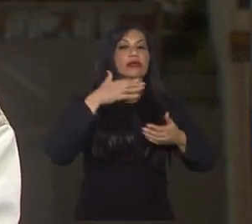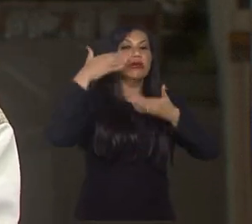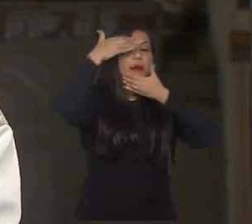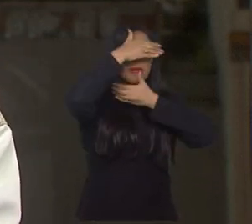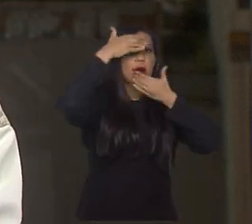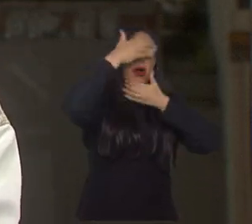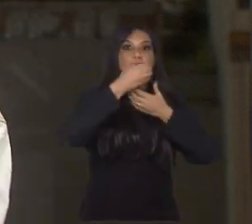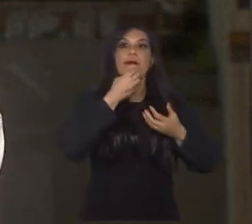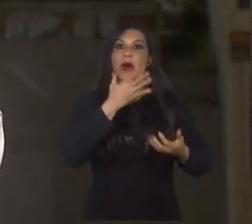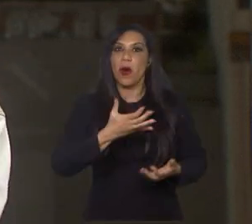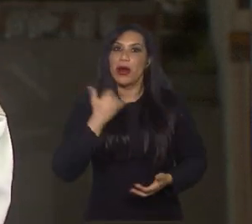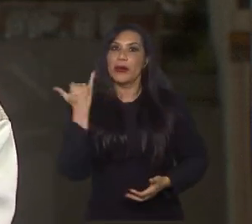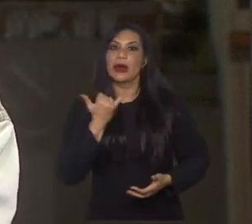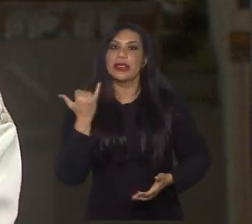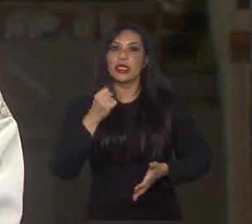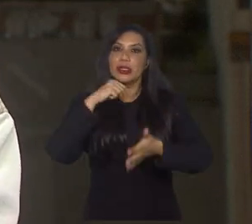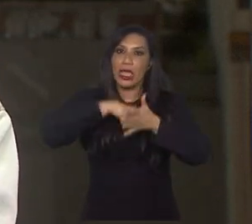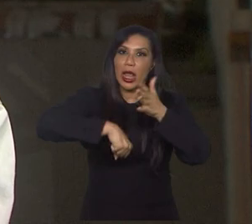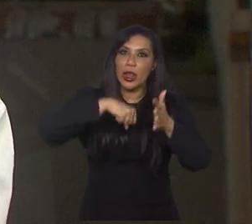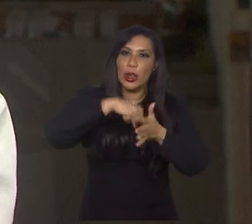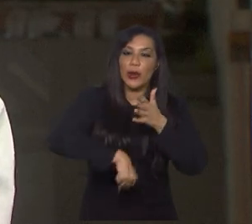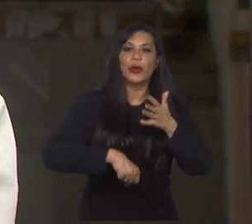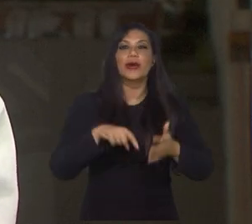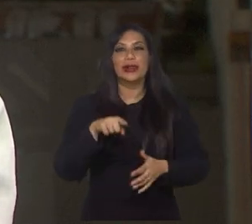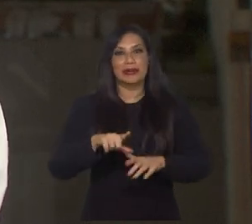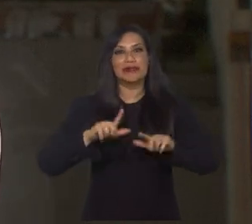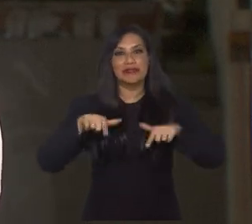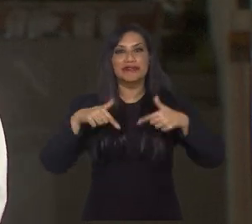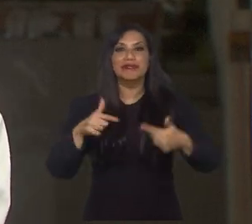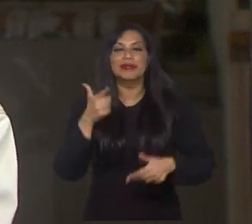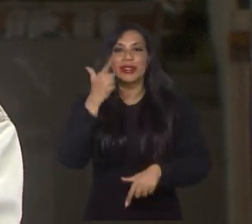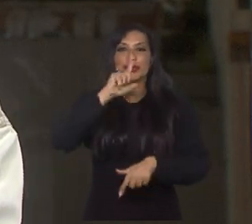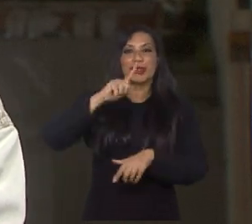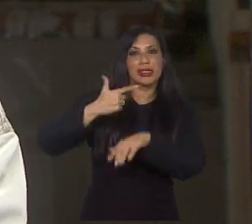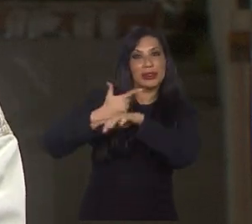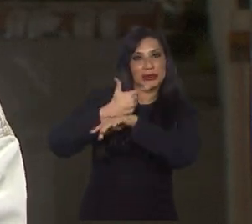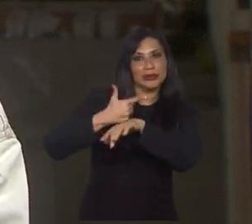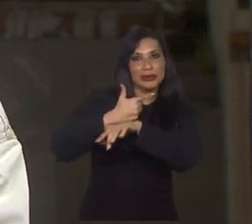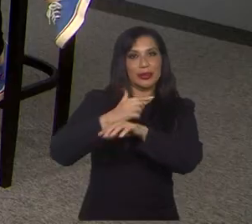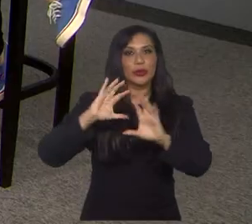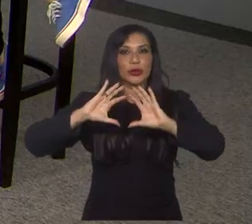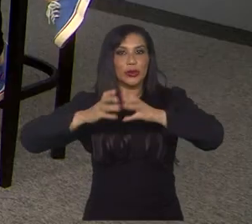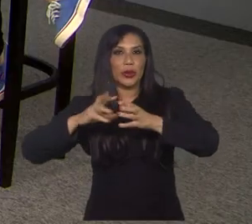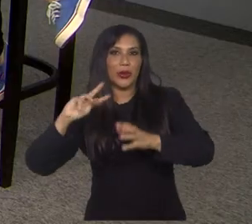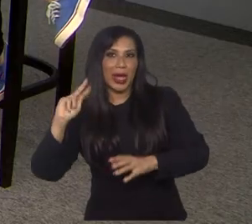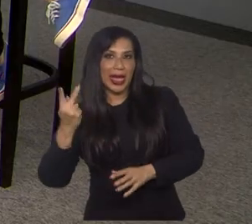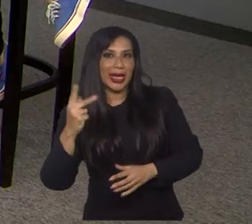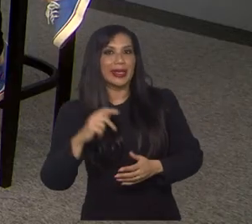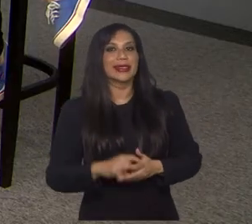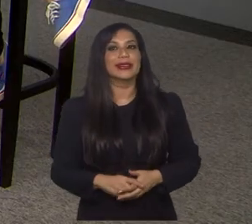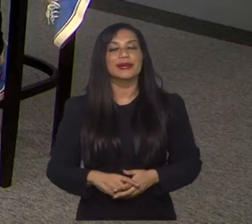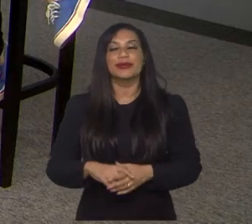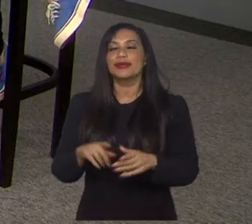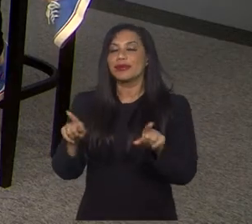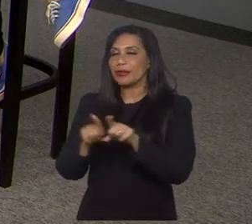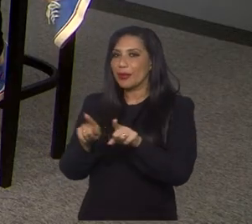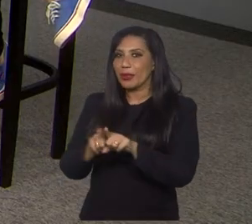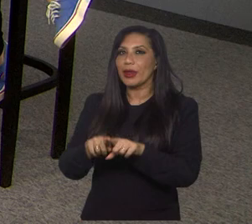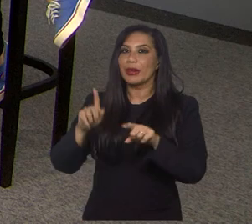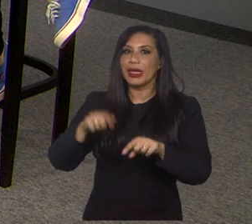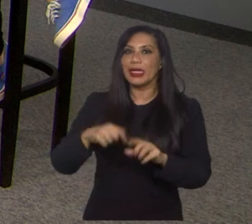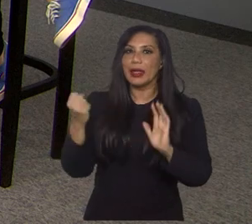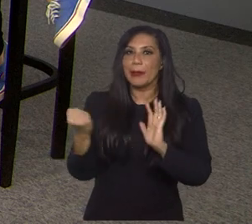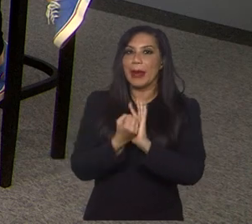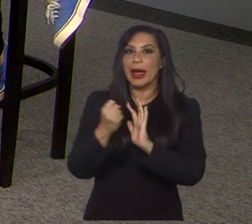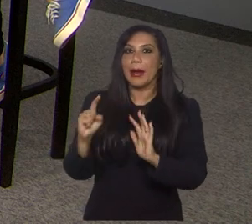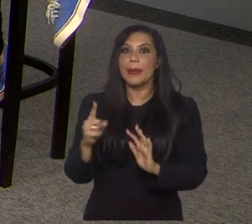a mais, né, nessa luta do que a gente acha que vai ser pela segunda posição do Grupo H. Pois é, e Thaís, além disso, tem a marca de